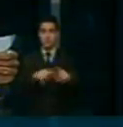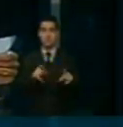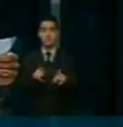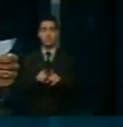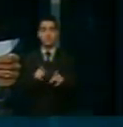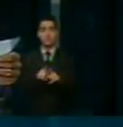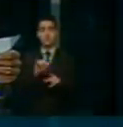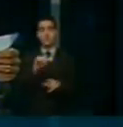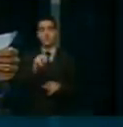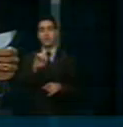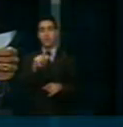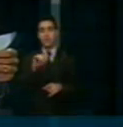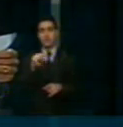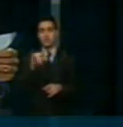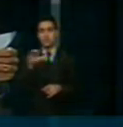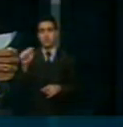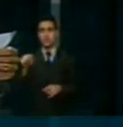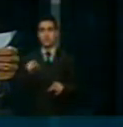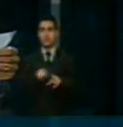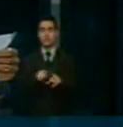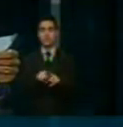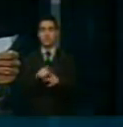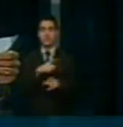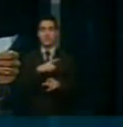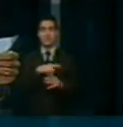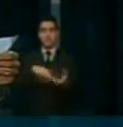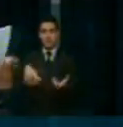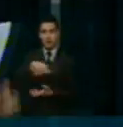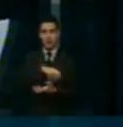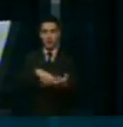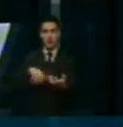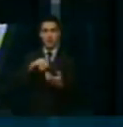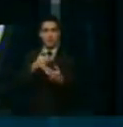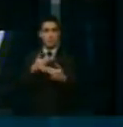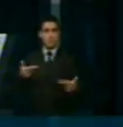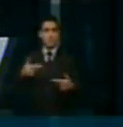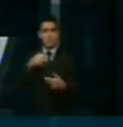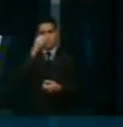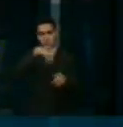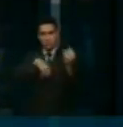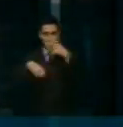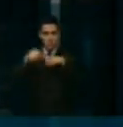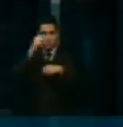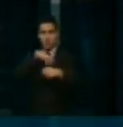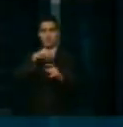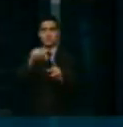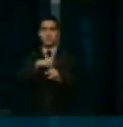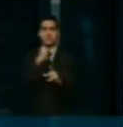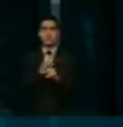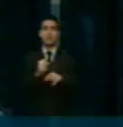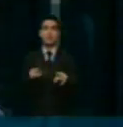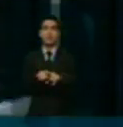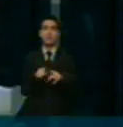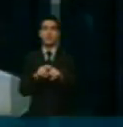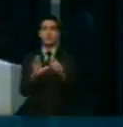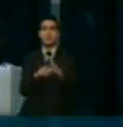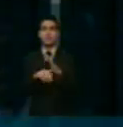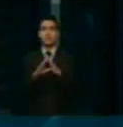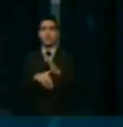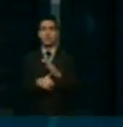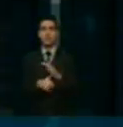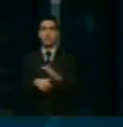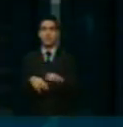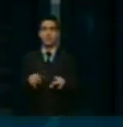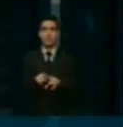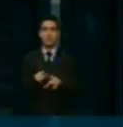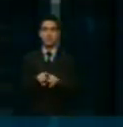radicalização ideológica, greves, desordem social e corrupção generalizada. Muito semelhante ao que